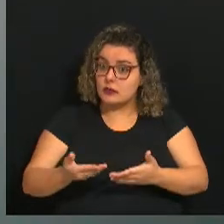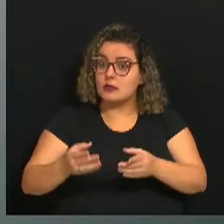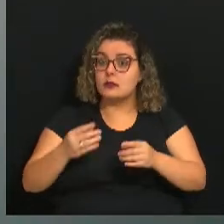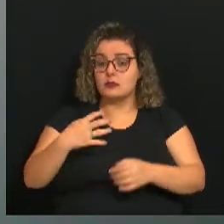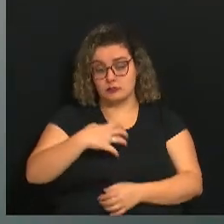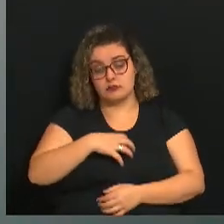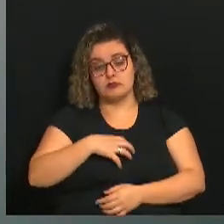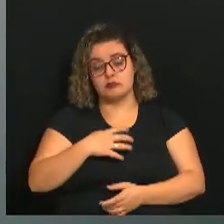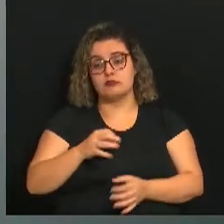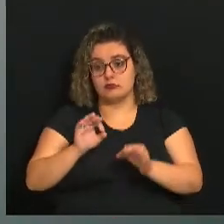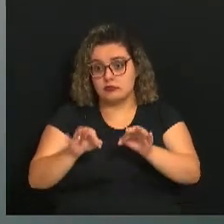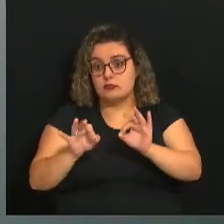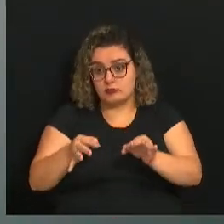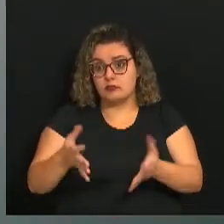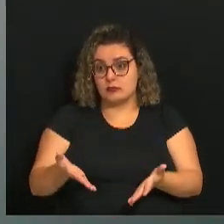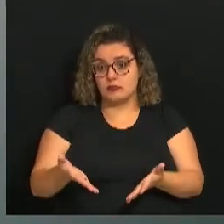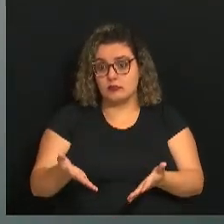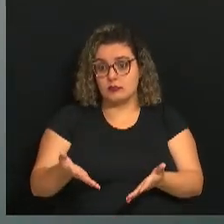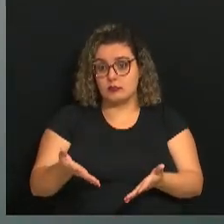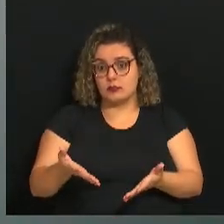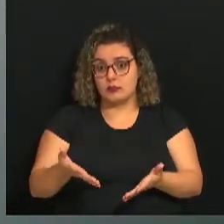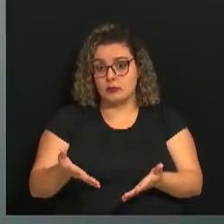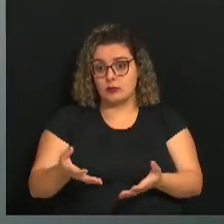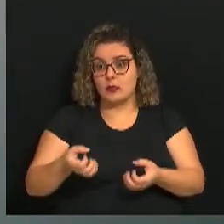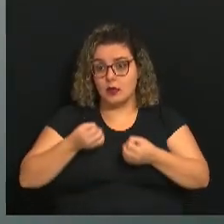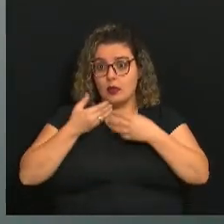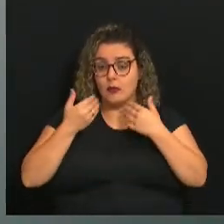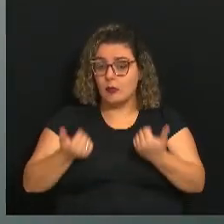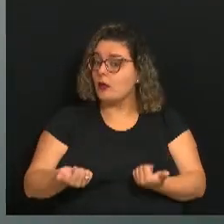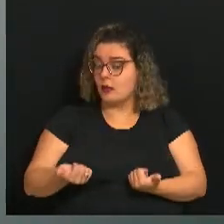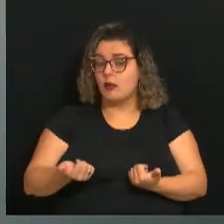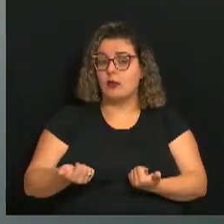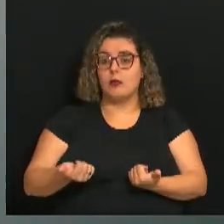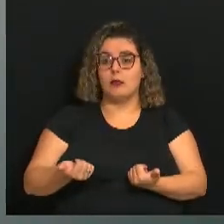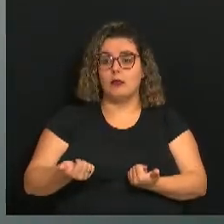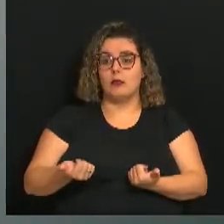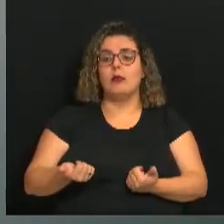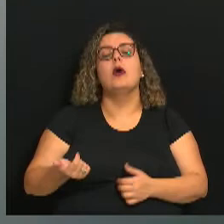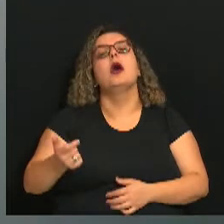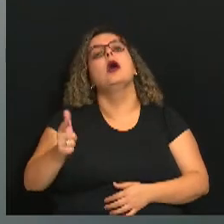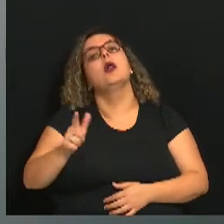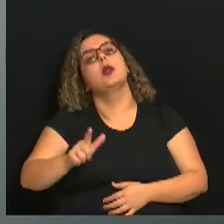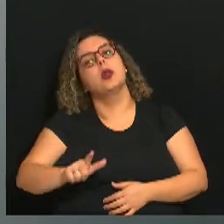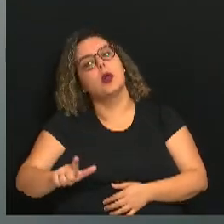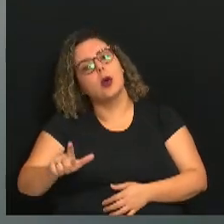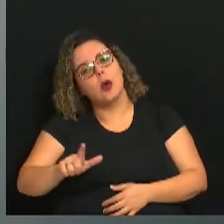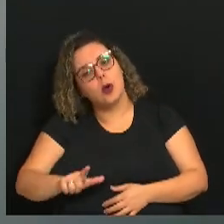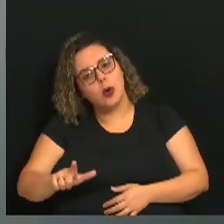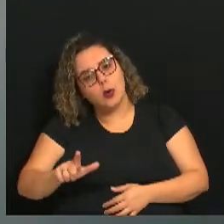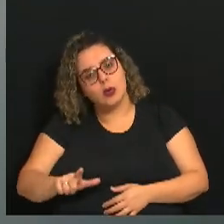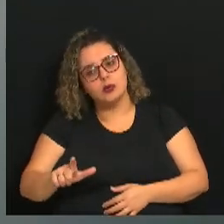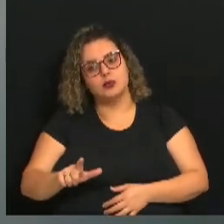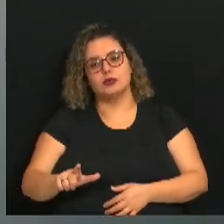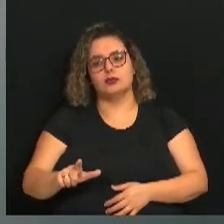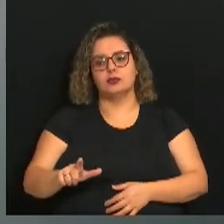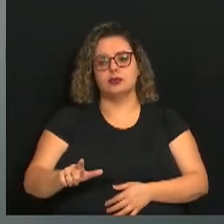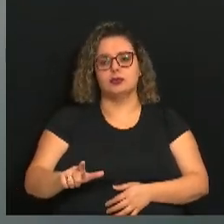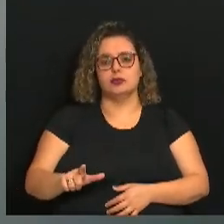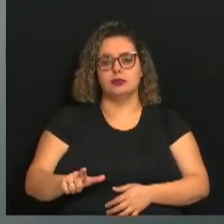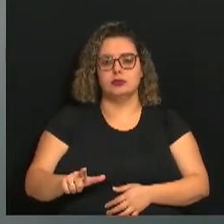maneira razoavelmente satisfatória, assim, né? É claro que isso não